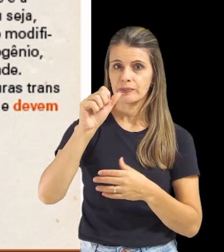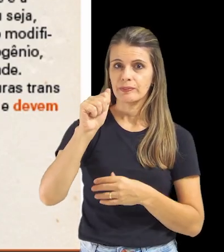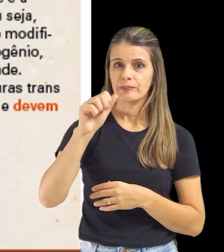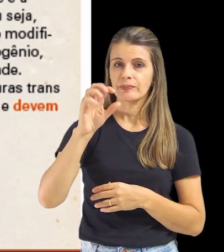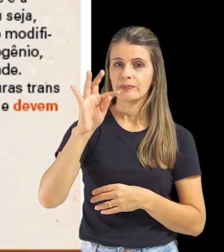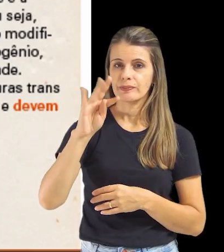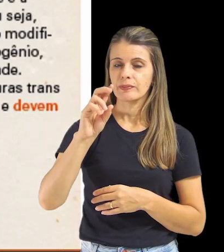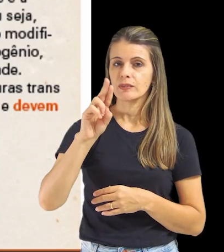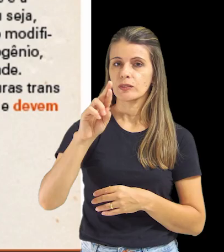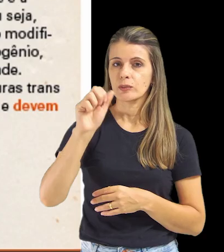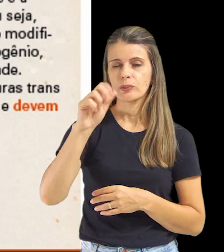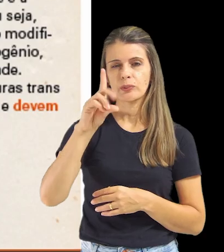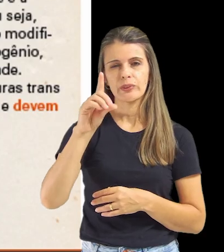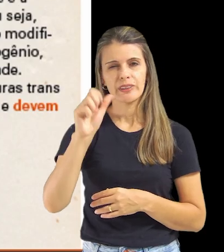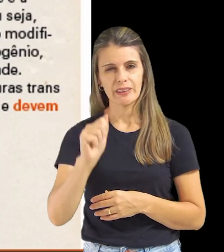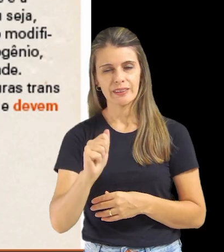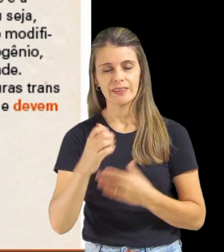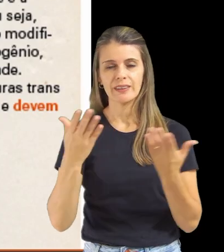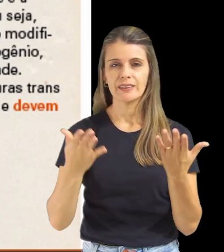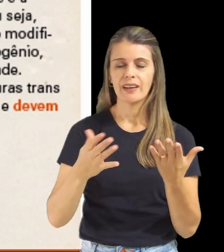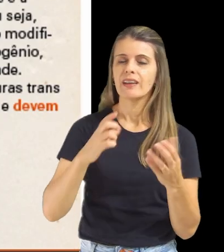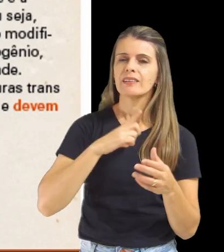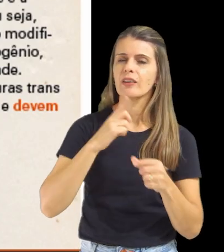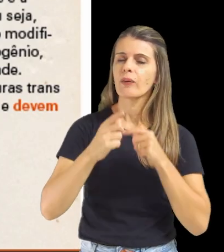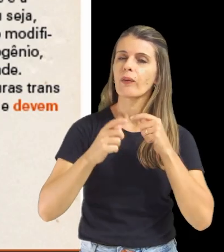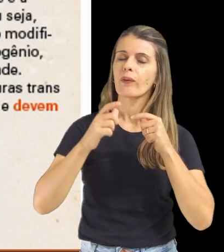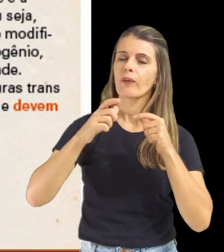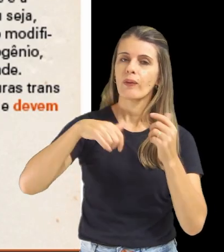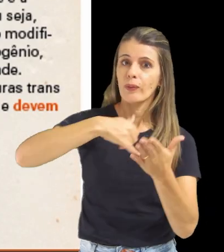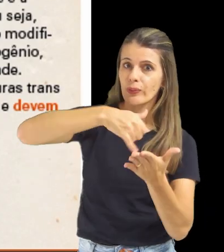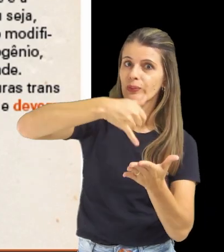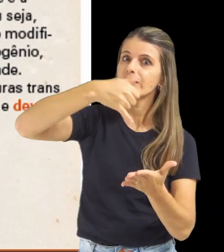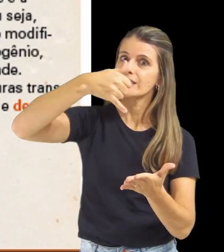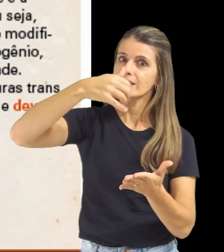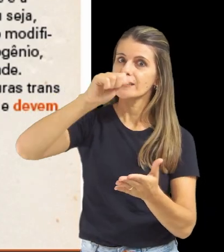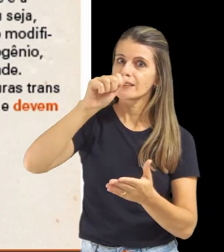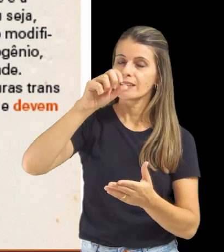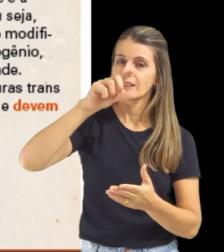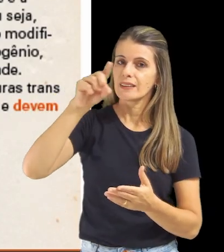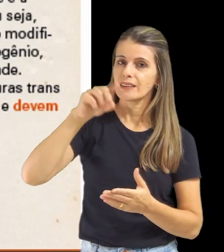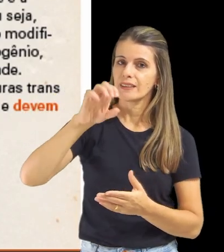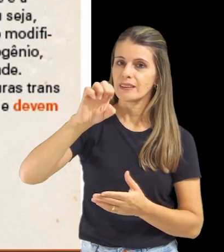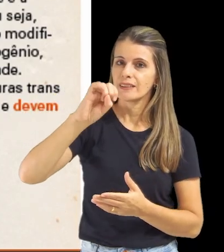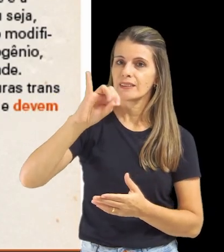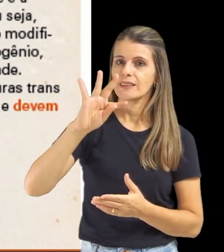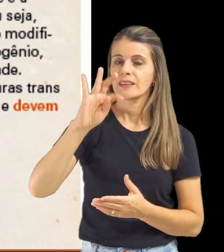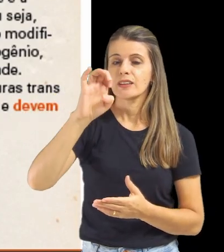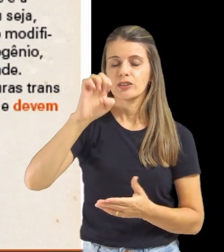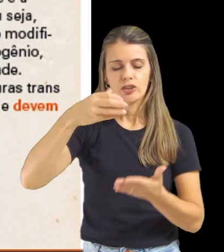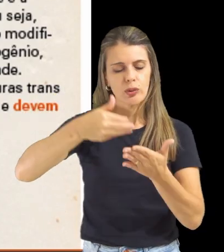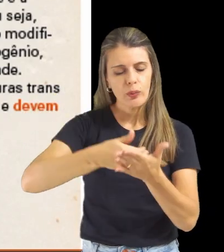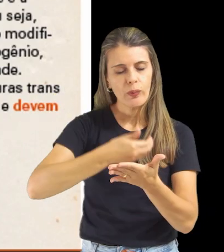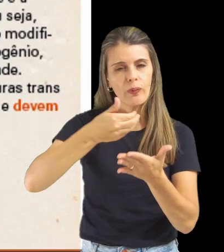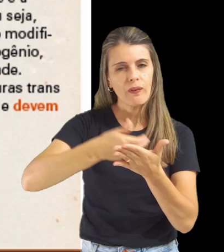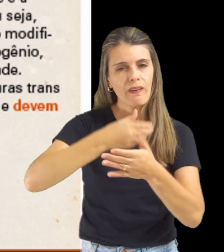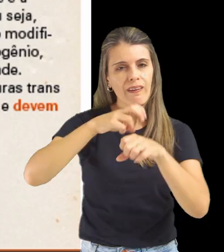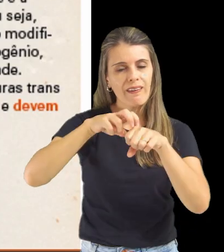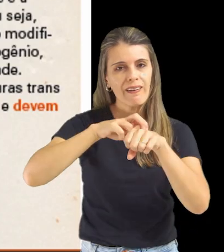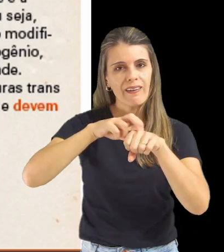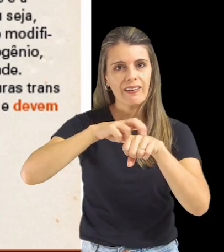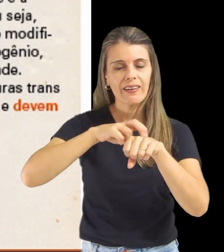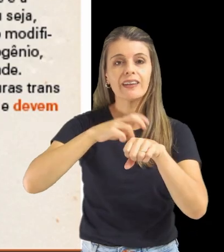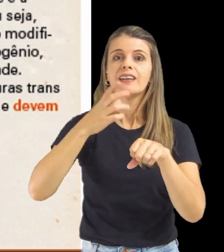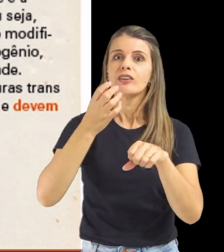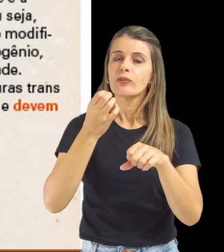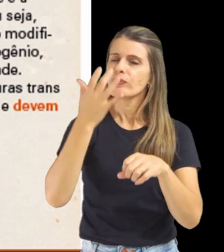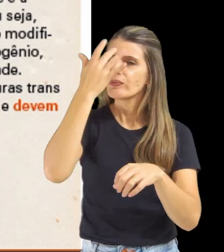do bem, né? Onde é que eu encontro? Na azeite, né? O abacate. E elas são gorduras que são mais fáceis de